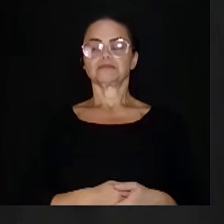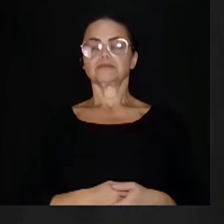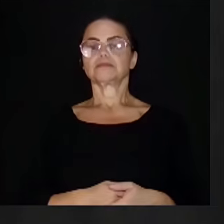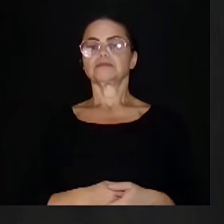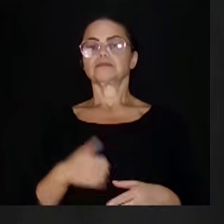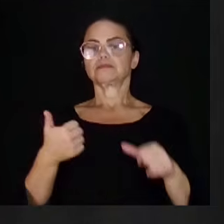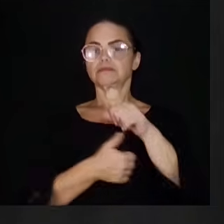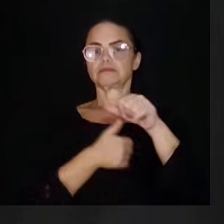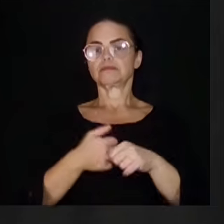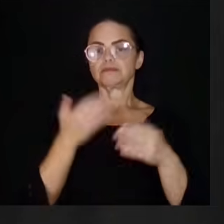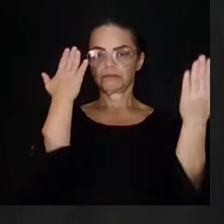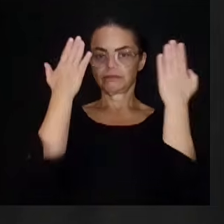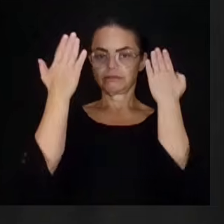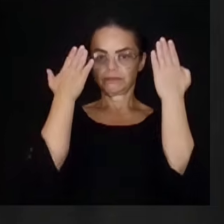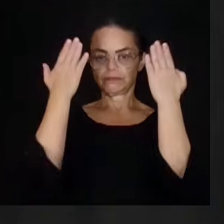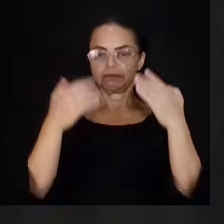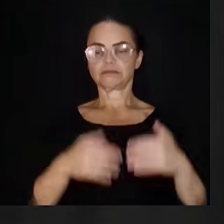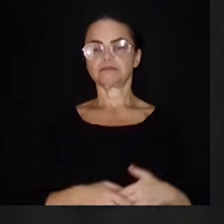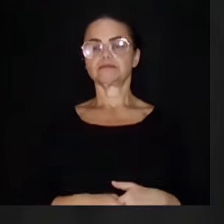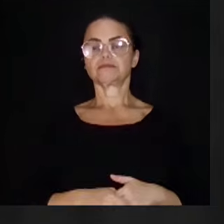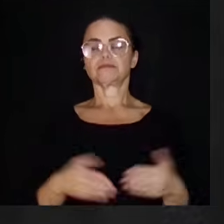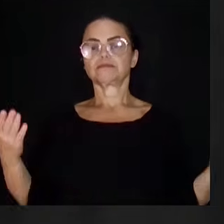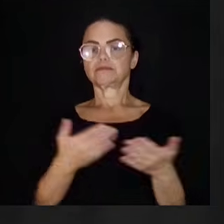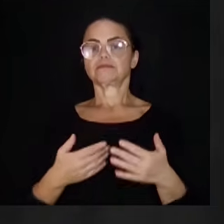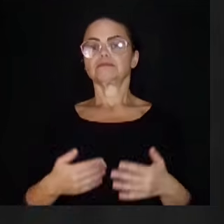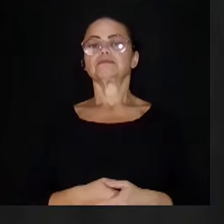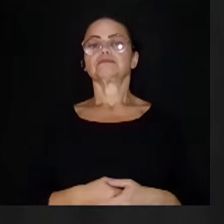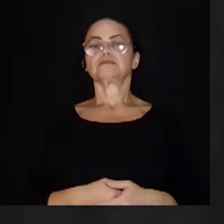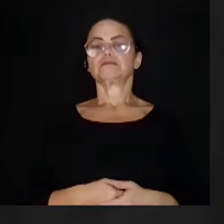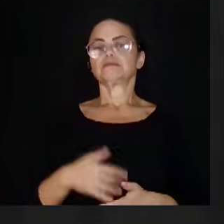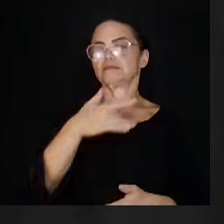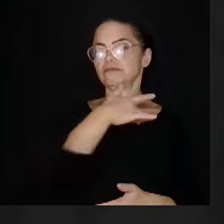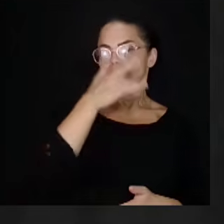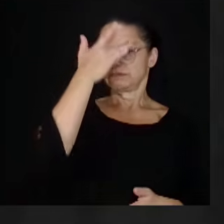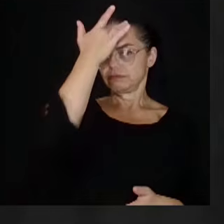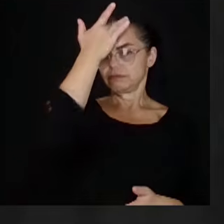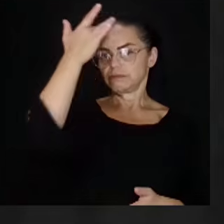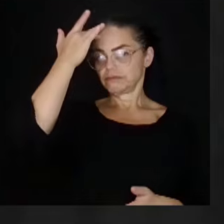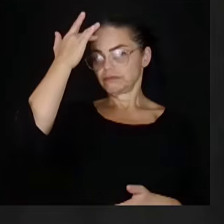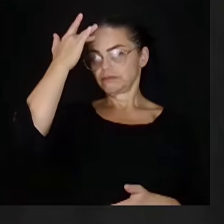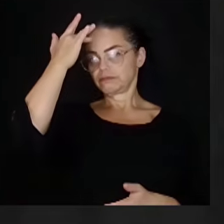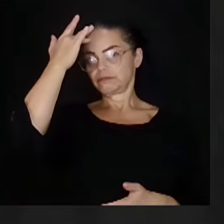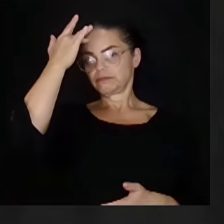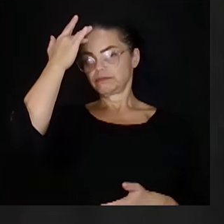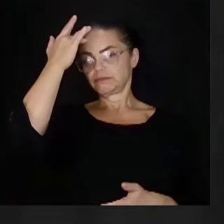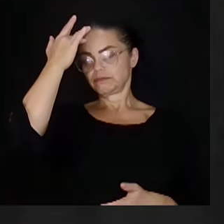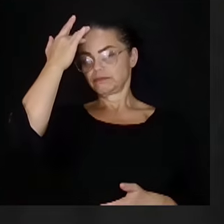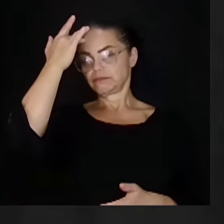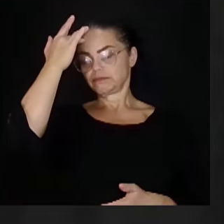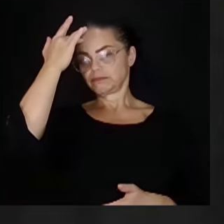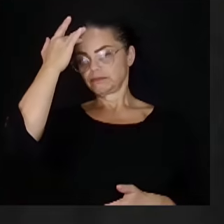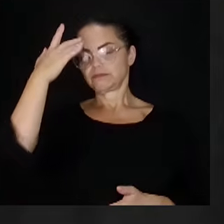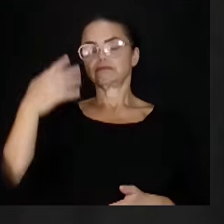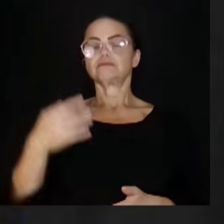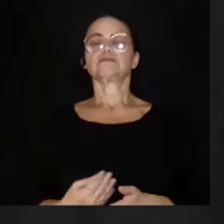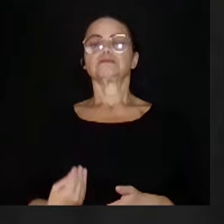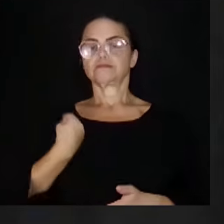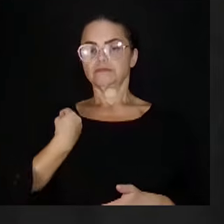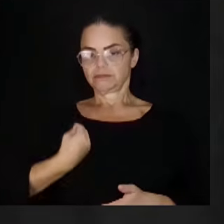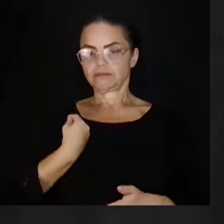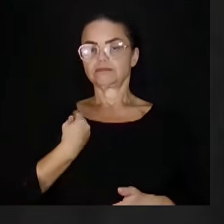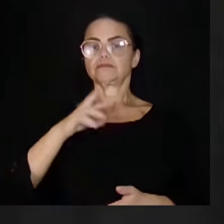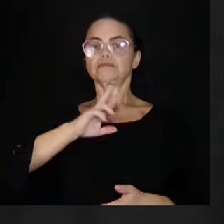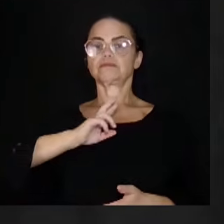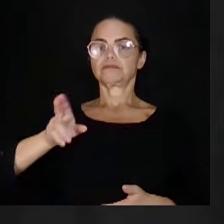psicóloga hoje, com essa questão da saúde mental gritando, ela também é um diferencial,